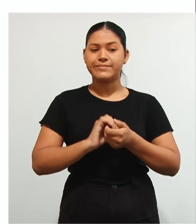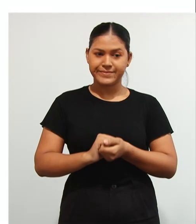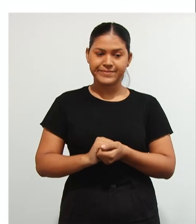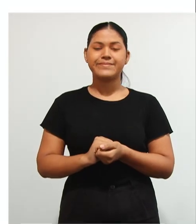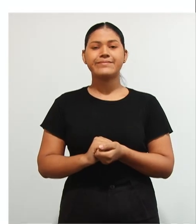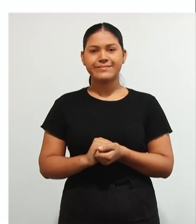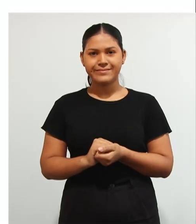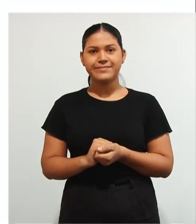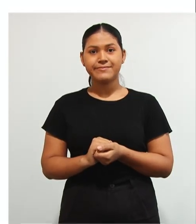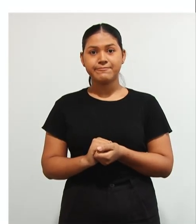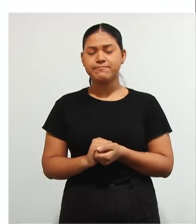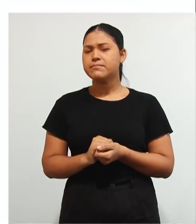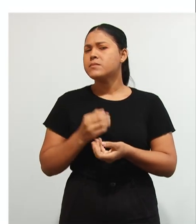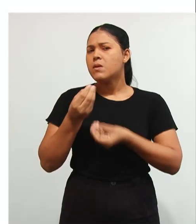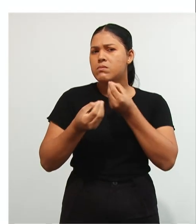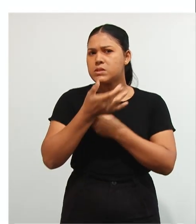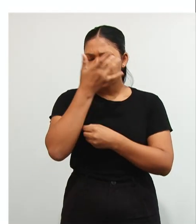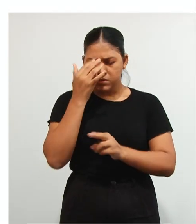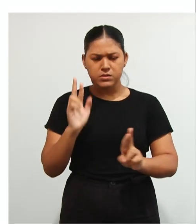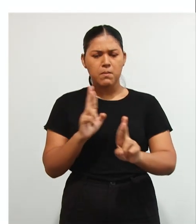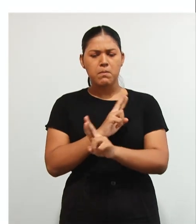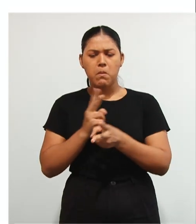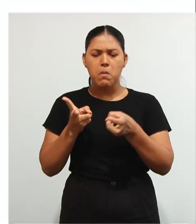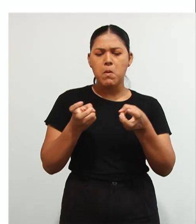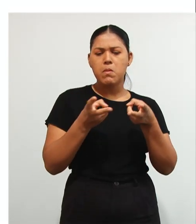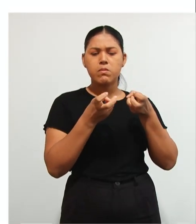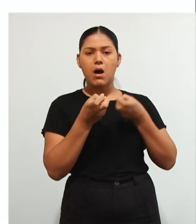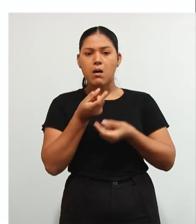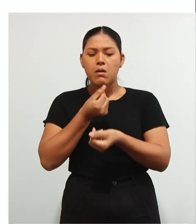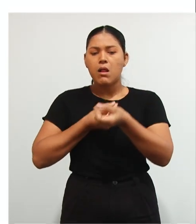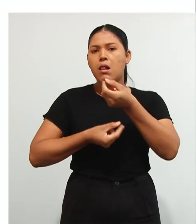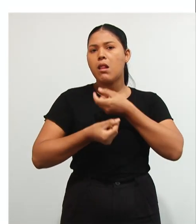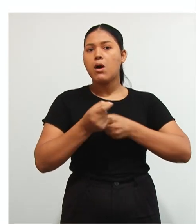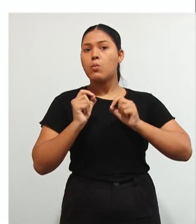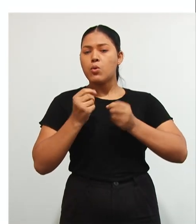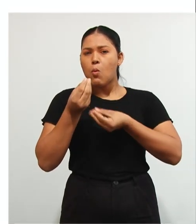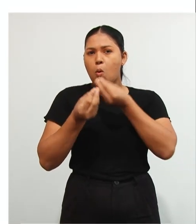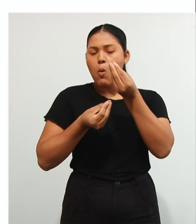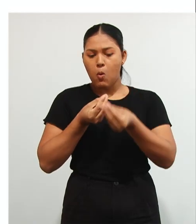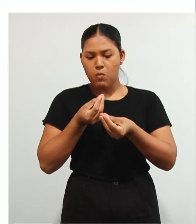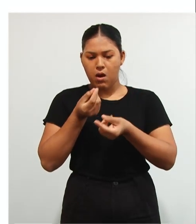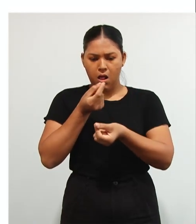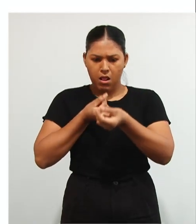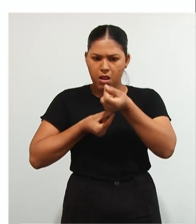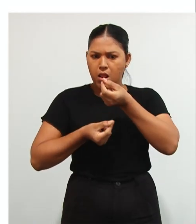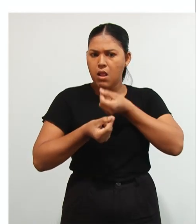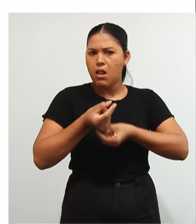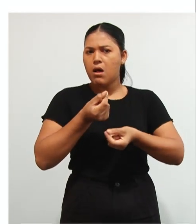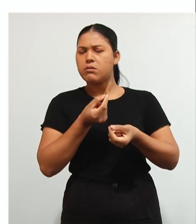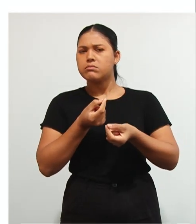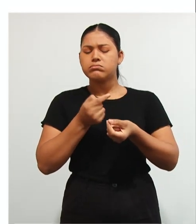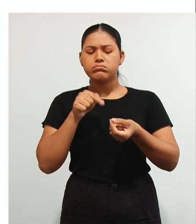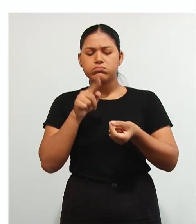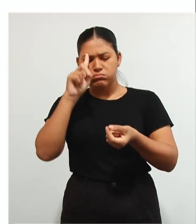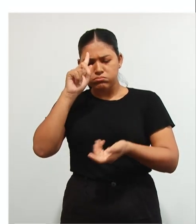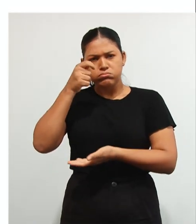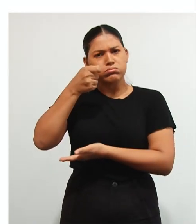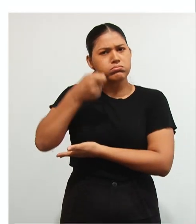Então, falando sobre como as pessoas interagem, vamos buscar resumir como a economia ortodoxa entende a tomada de decisão